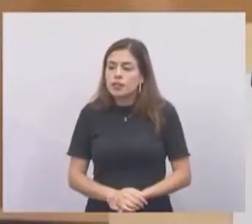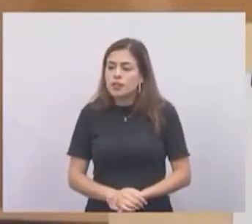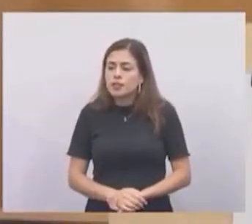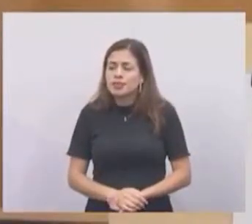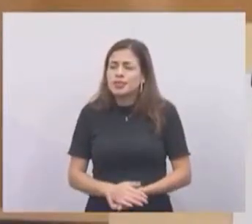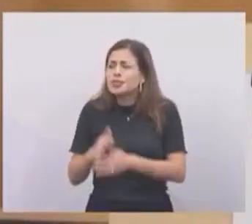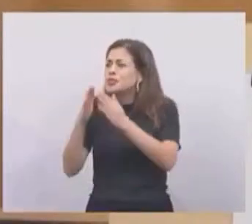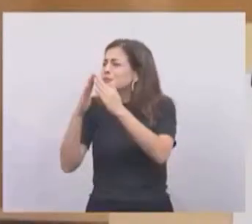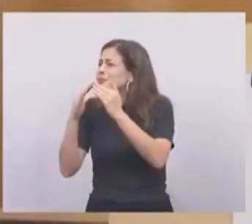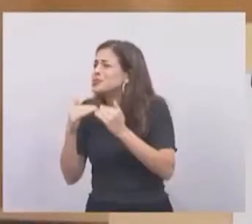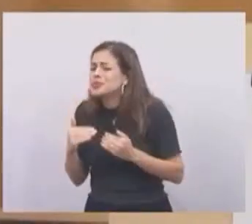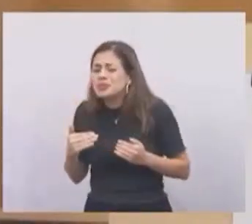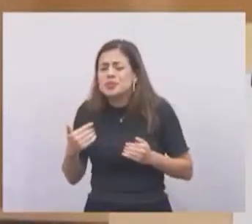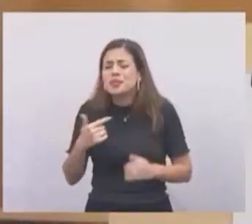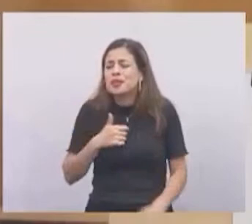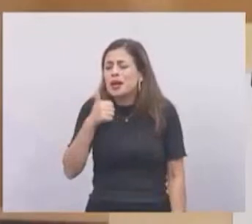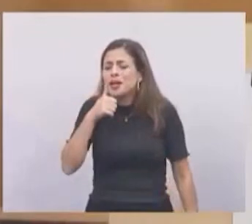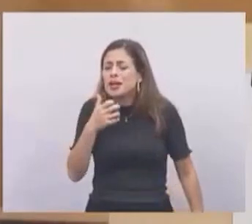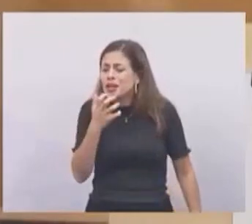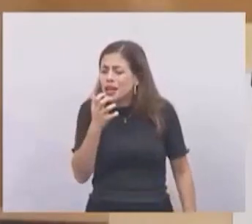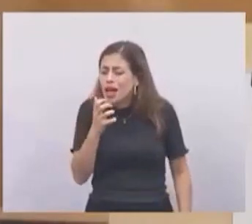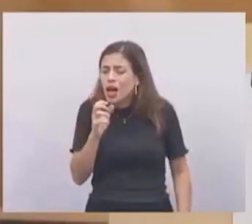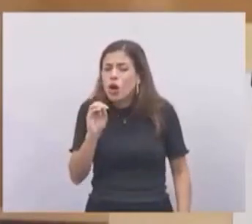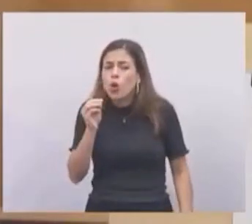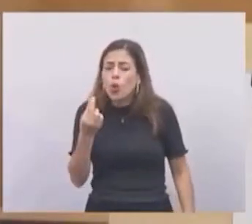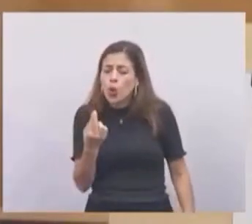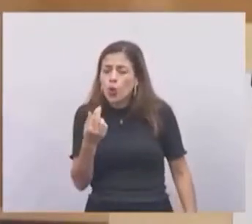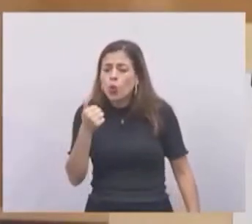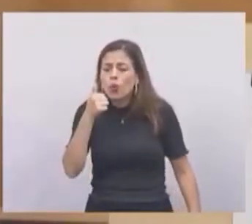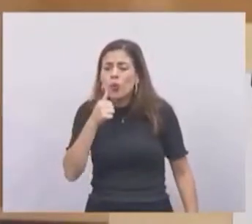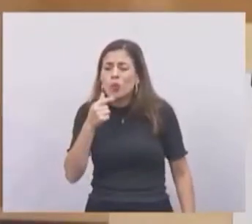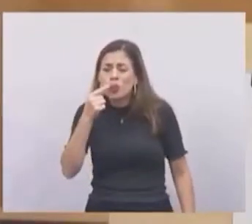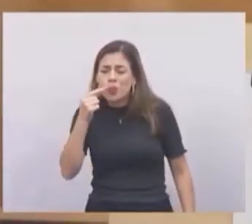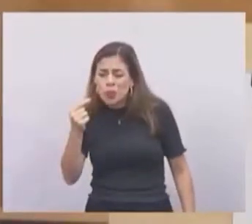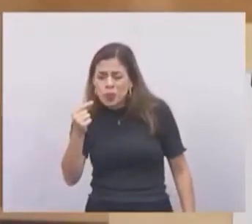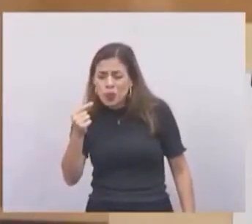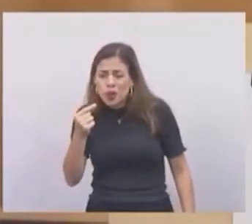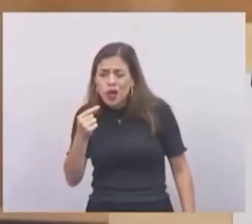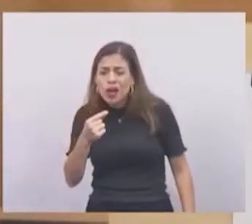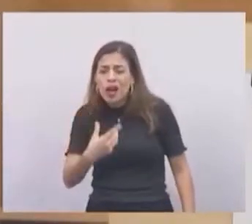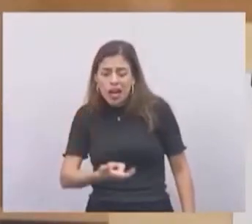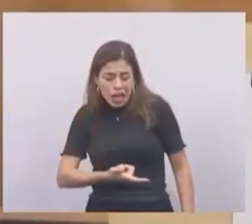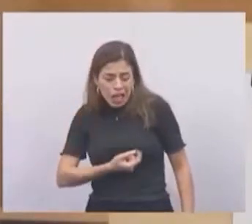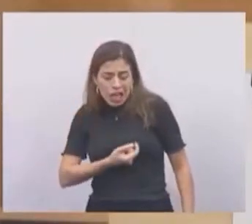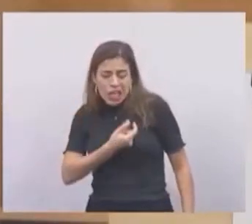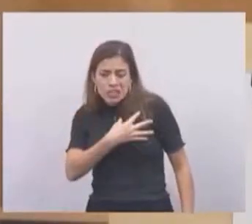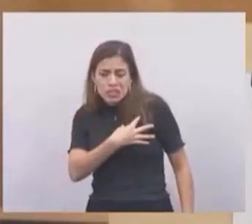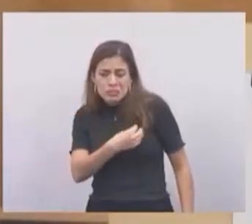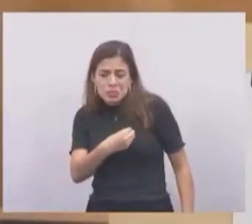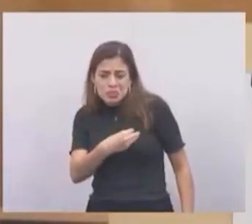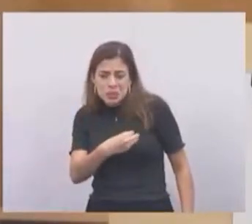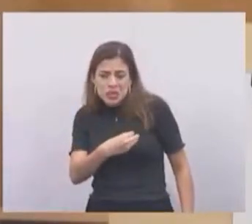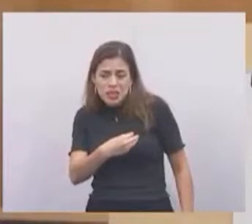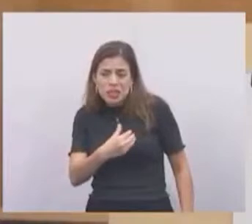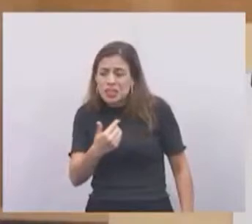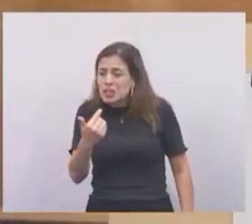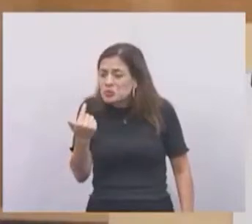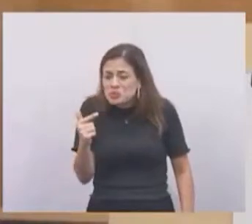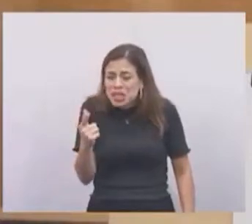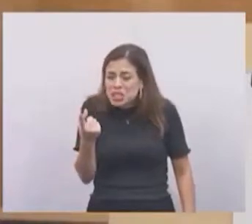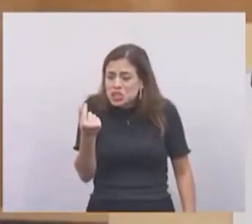de Deus, minha cadela ou minha gata está com câncer de mama e eu não tenho condições de pagar o